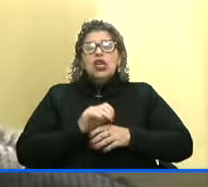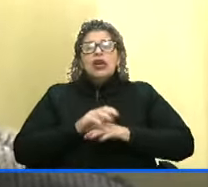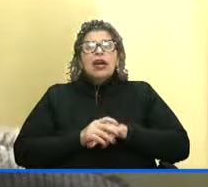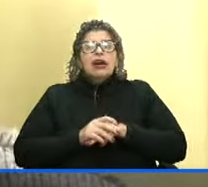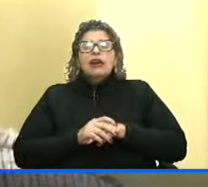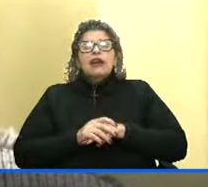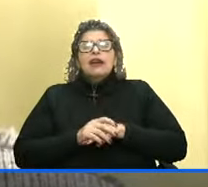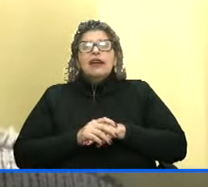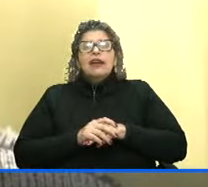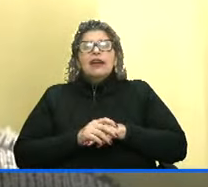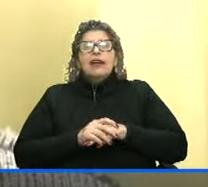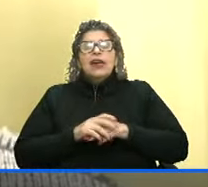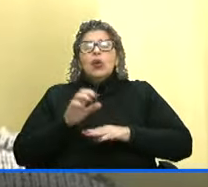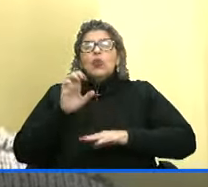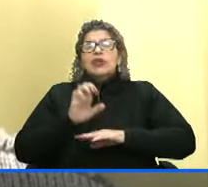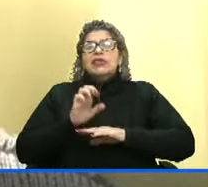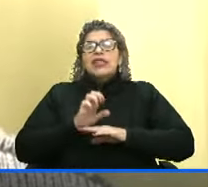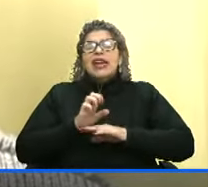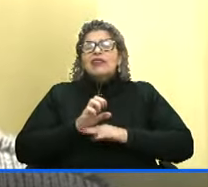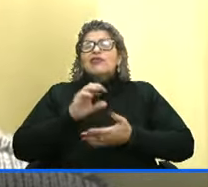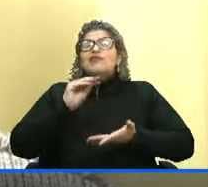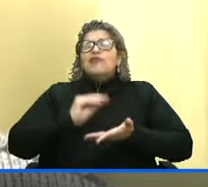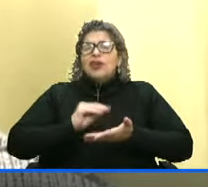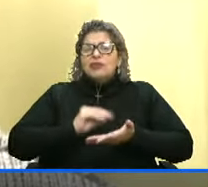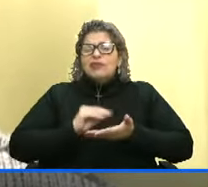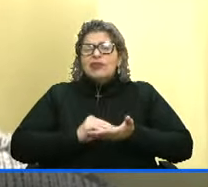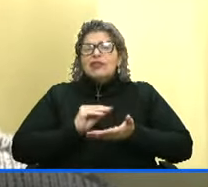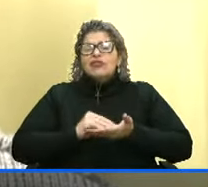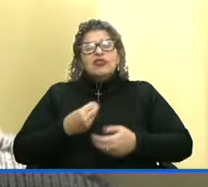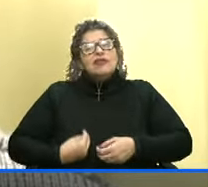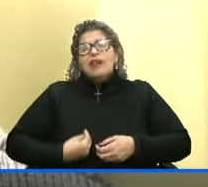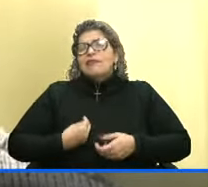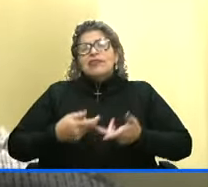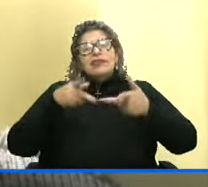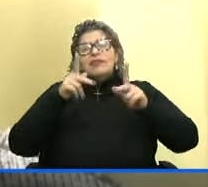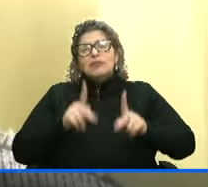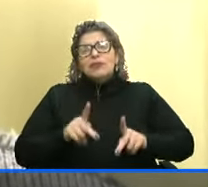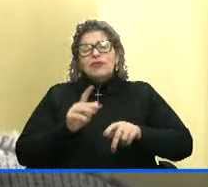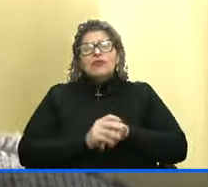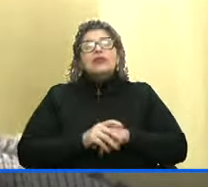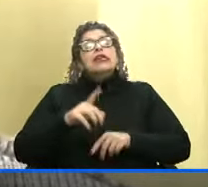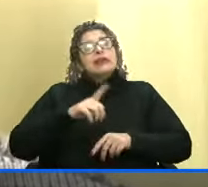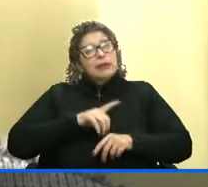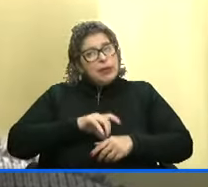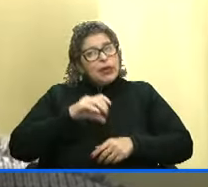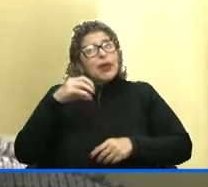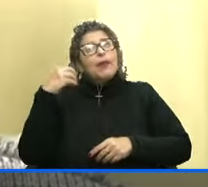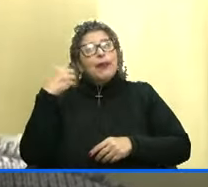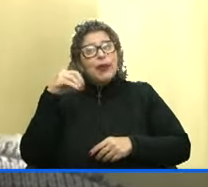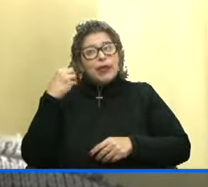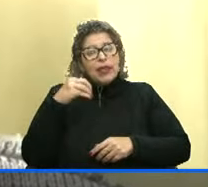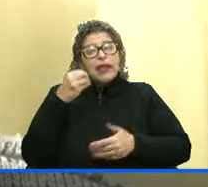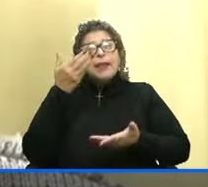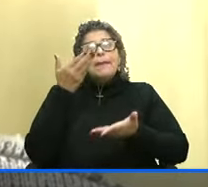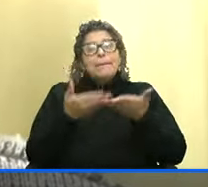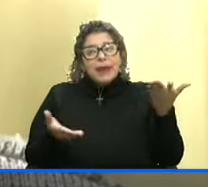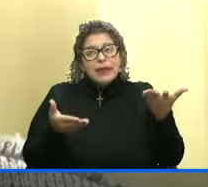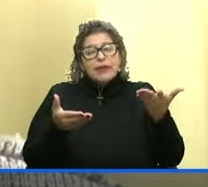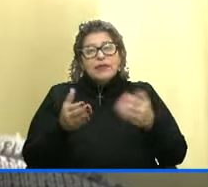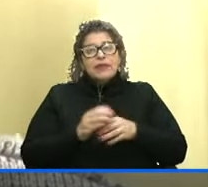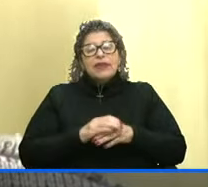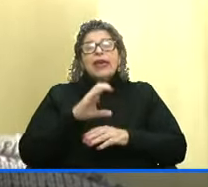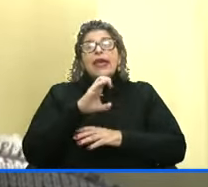da vida da maioria das pessoas. E no que tange à educação de Porto Alegre, nós também perdemos muito na questão de